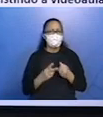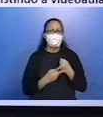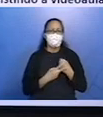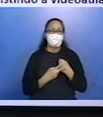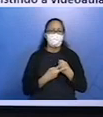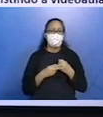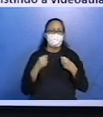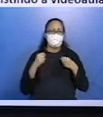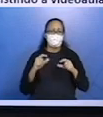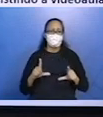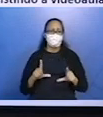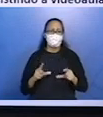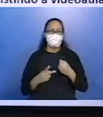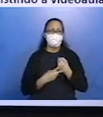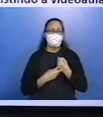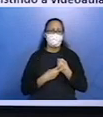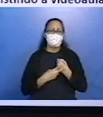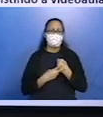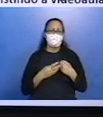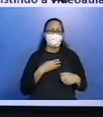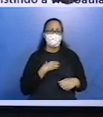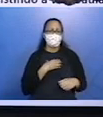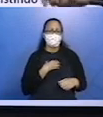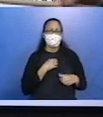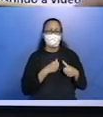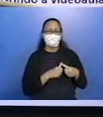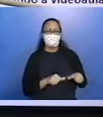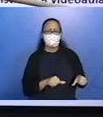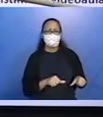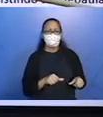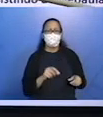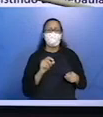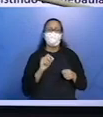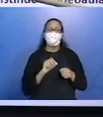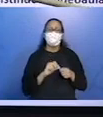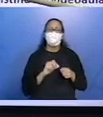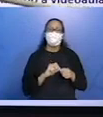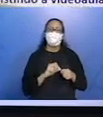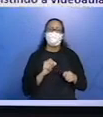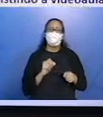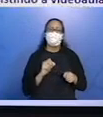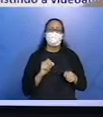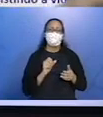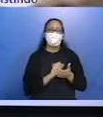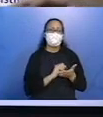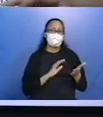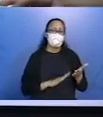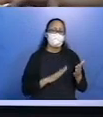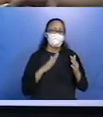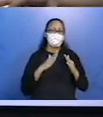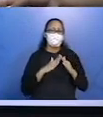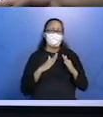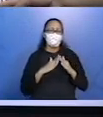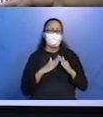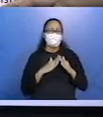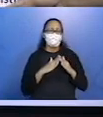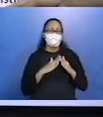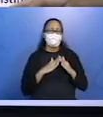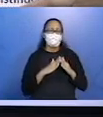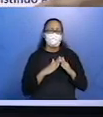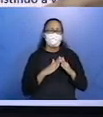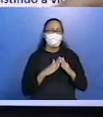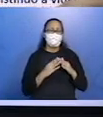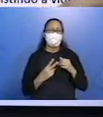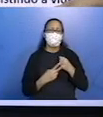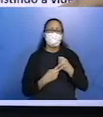de estado. Vocês vão resolver as atividades do vídeo em casa. Nós falamos sobre verbos no